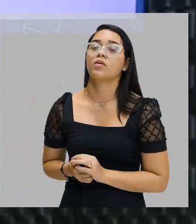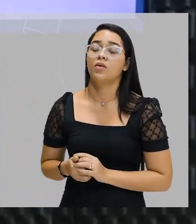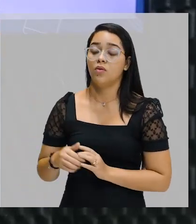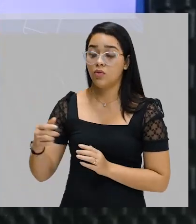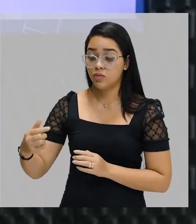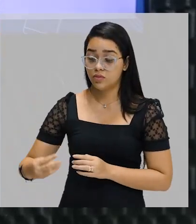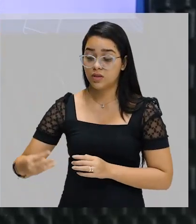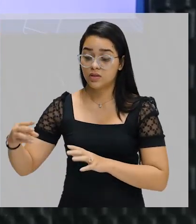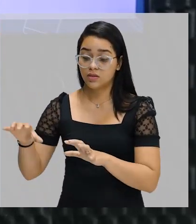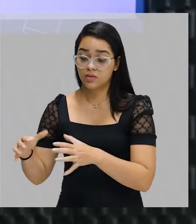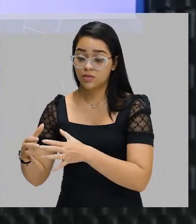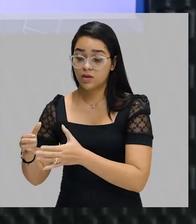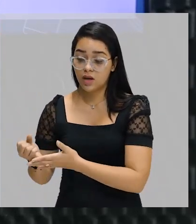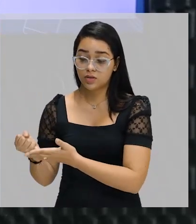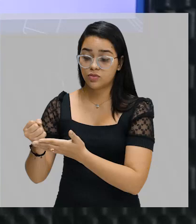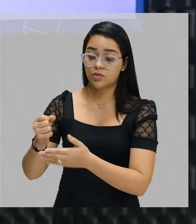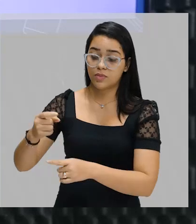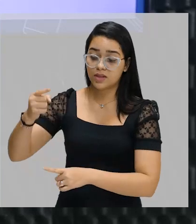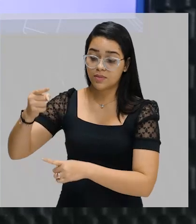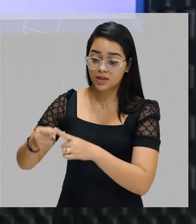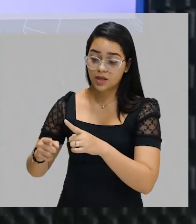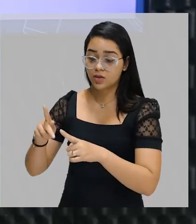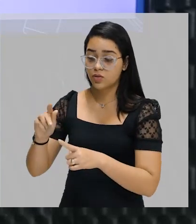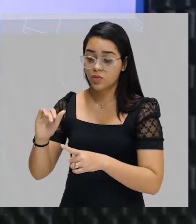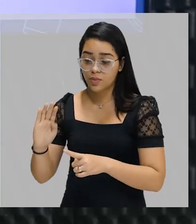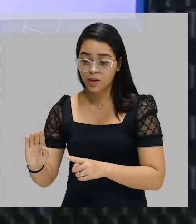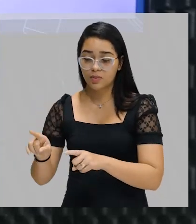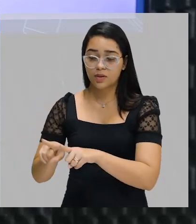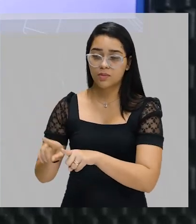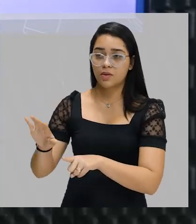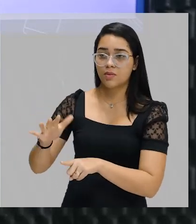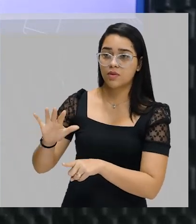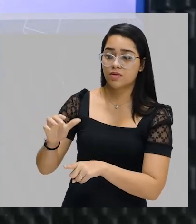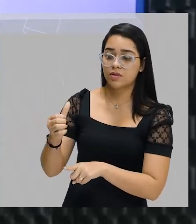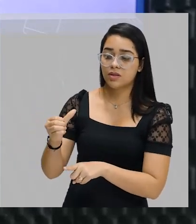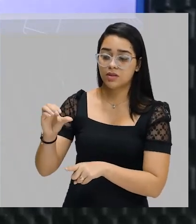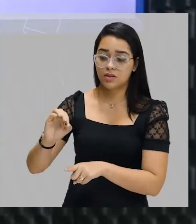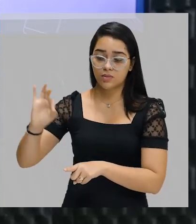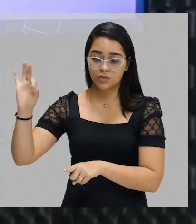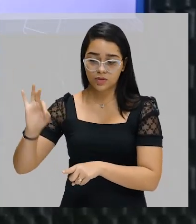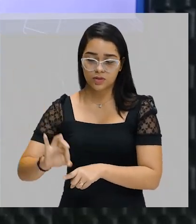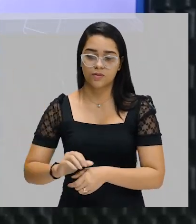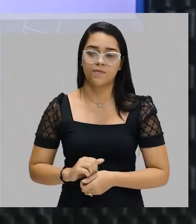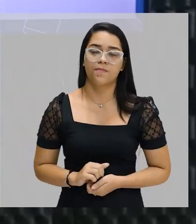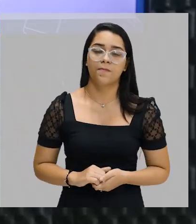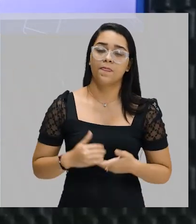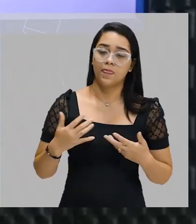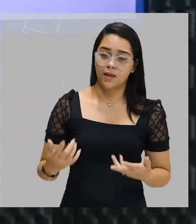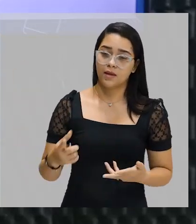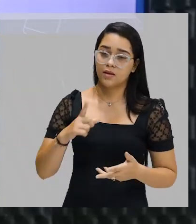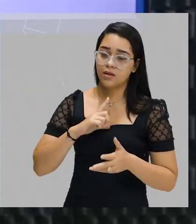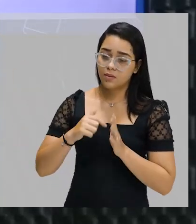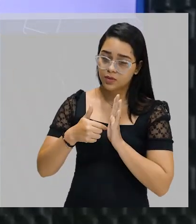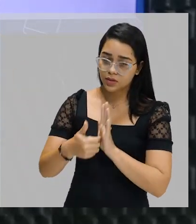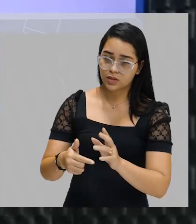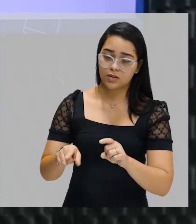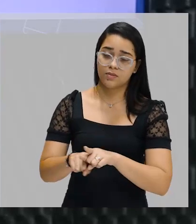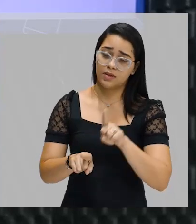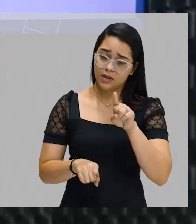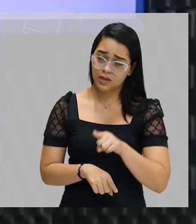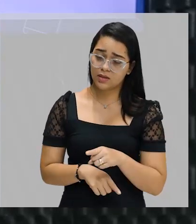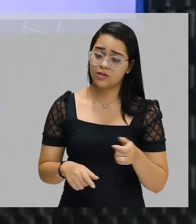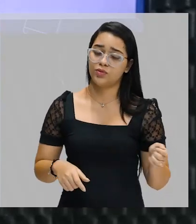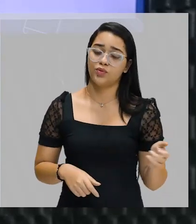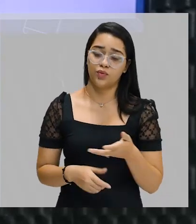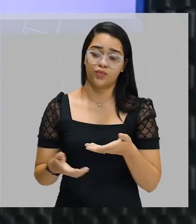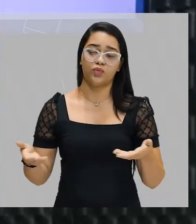o nosso terceiro setor ele contribui com mais da metade do nosso PIB, em torno ali de 60%. Eu te faço um destaque agora, isso é muito